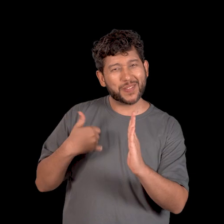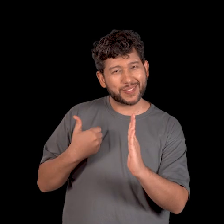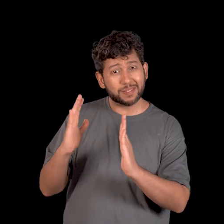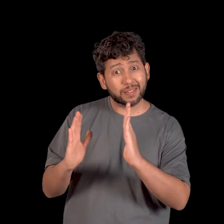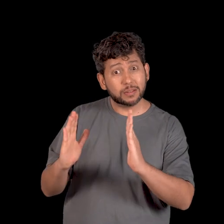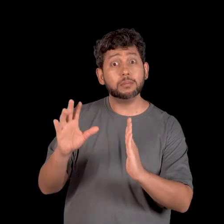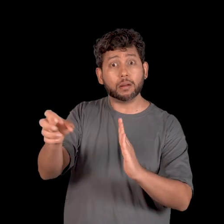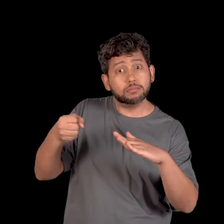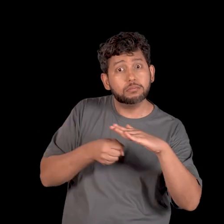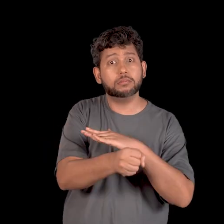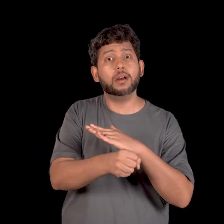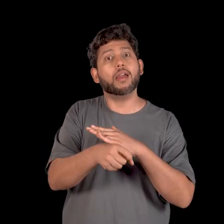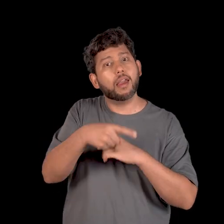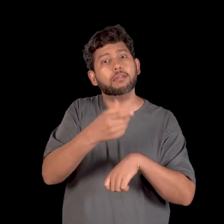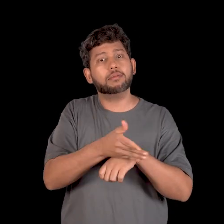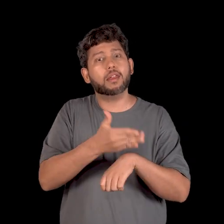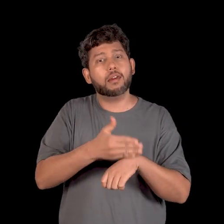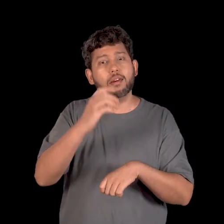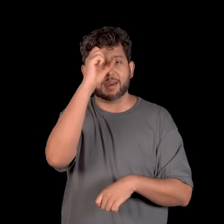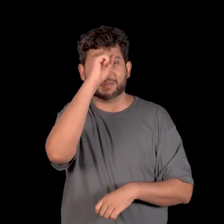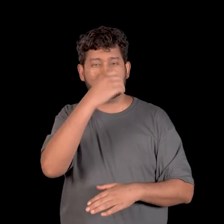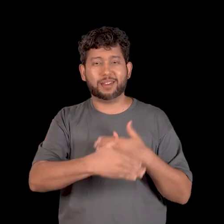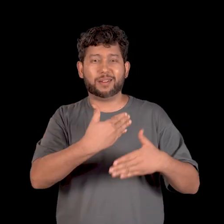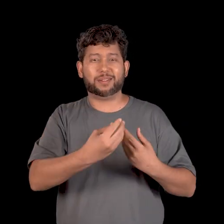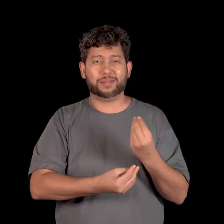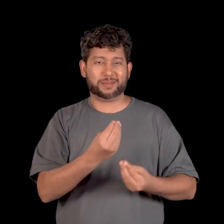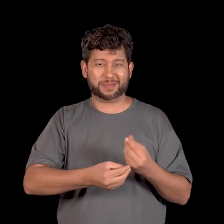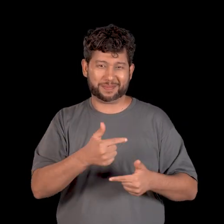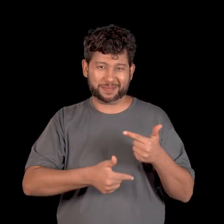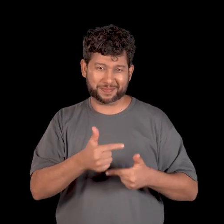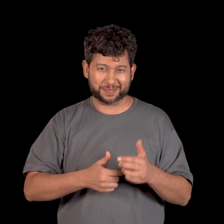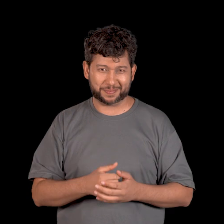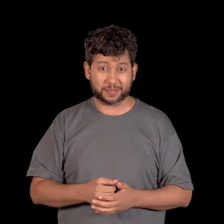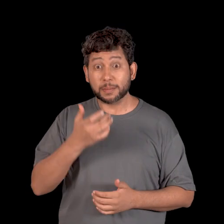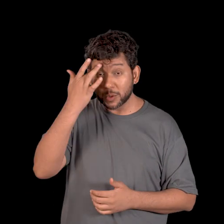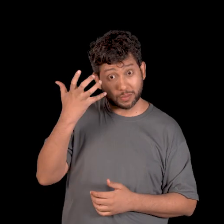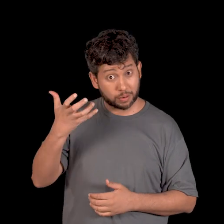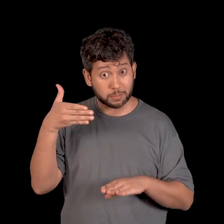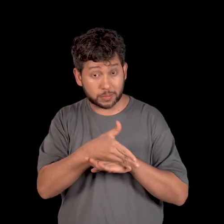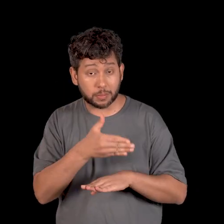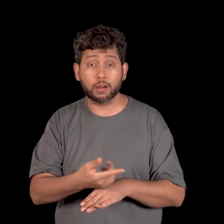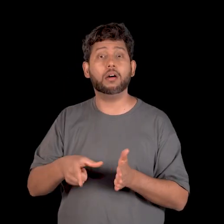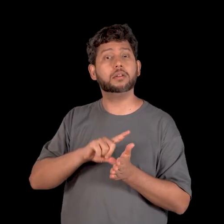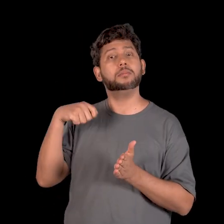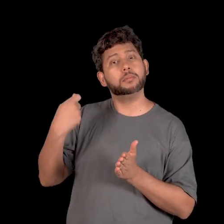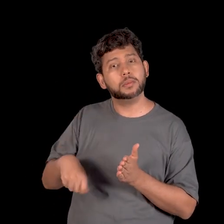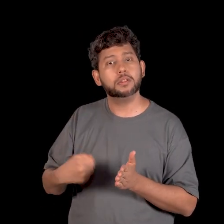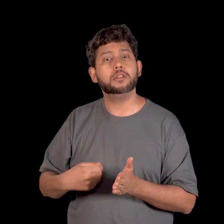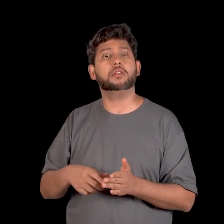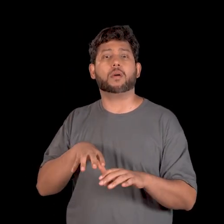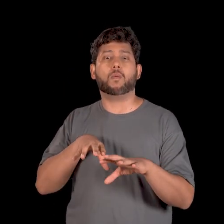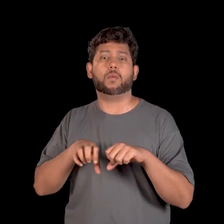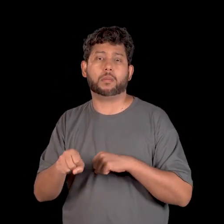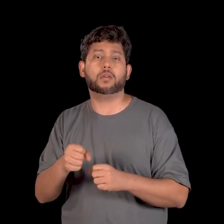pessoas dessa faixa etária como aprendizes. Para participar desse programa, os adolescentes e os jovens devem estar matriculados